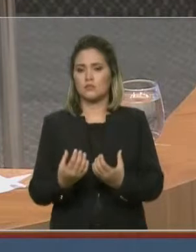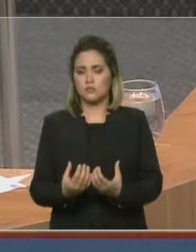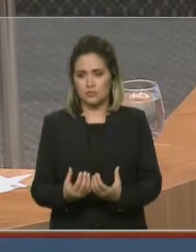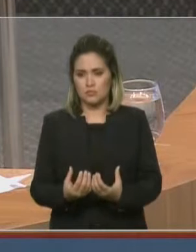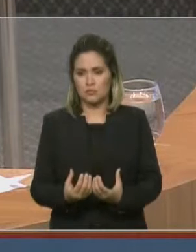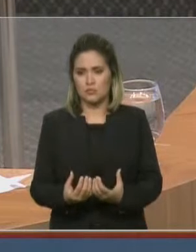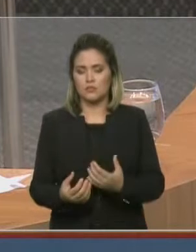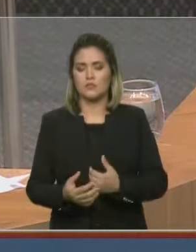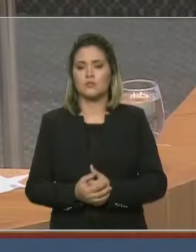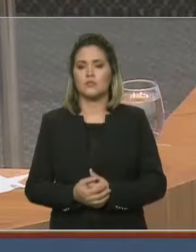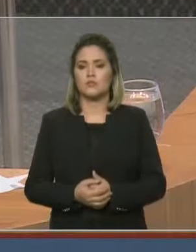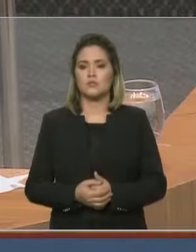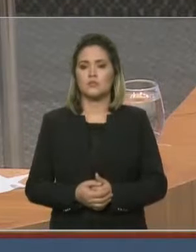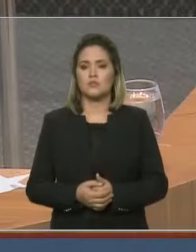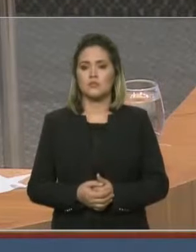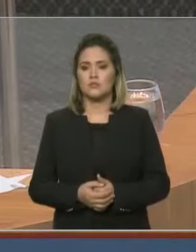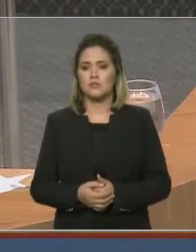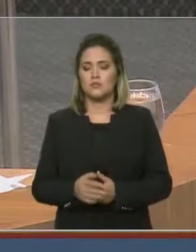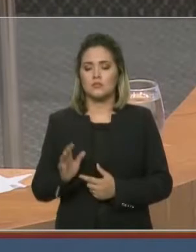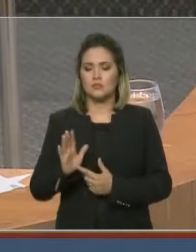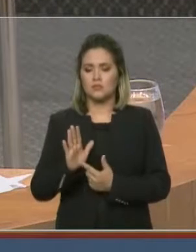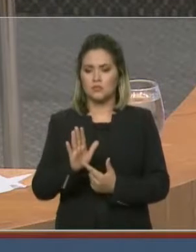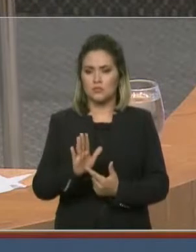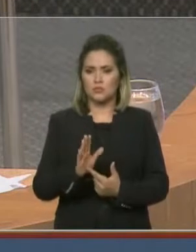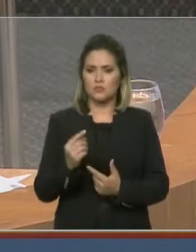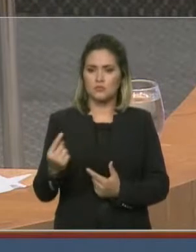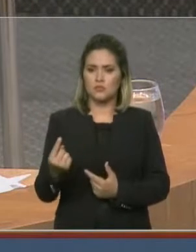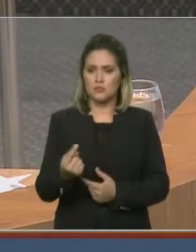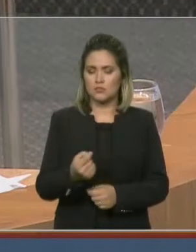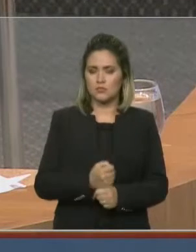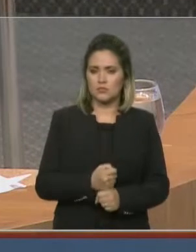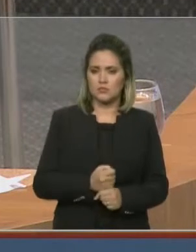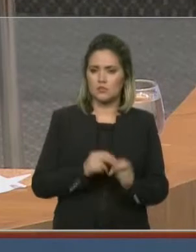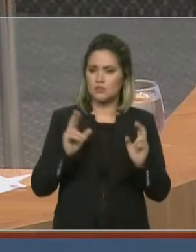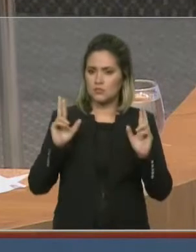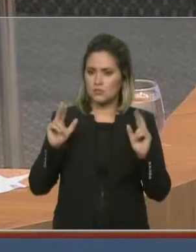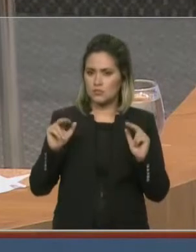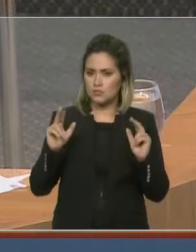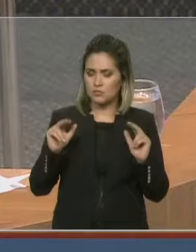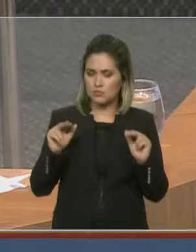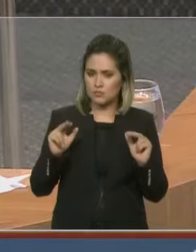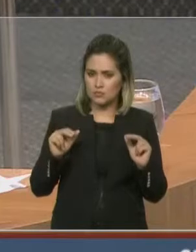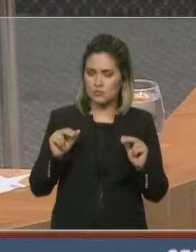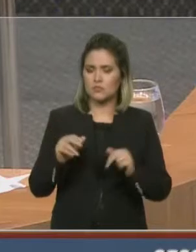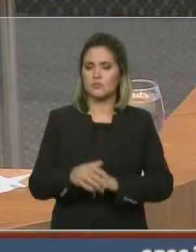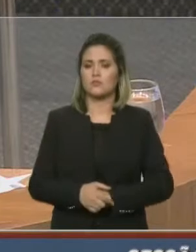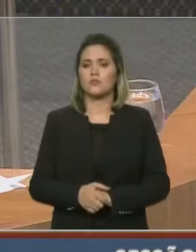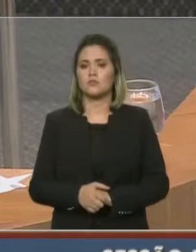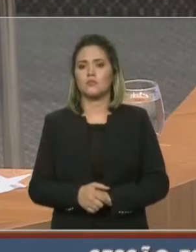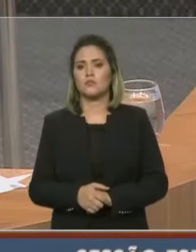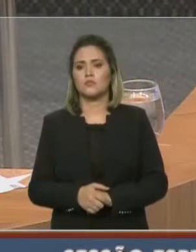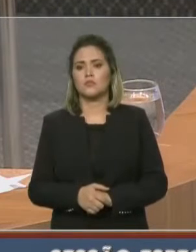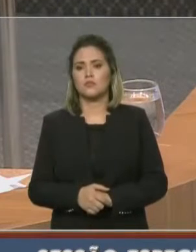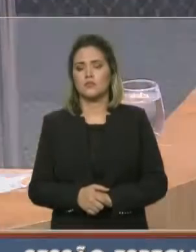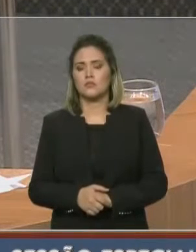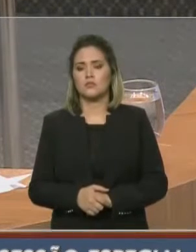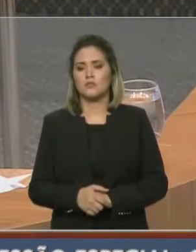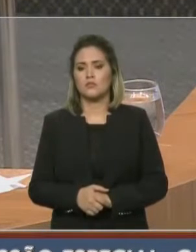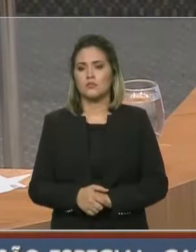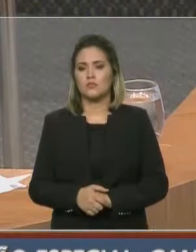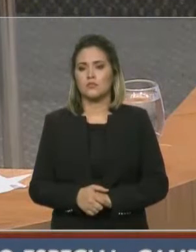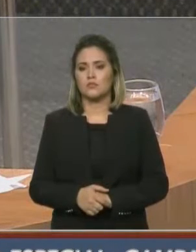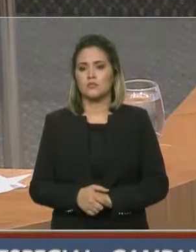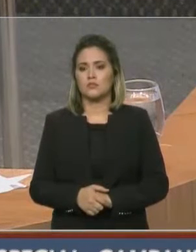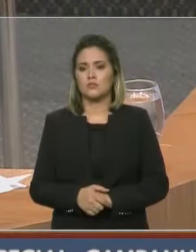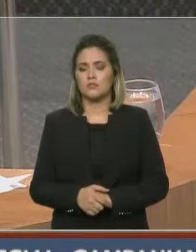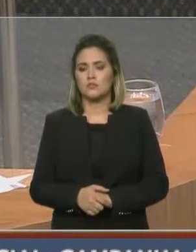que apresenta, a cada ano, temas e situações que refletem sobre a dignidade da